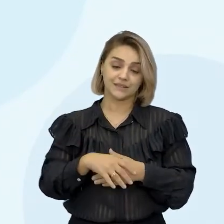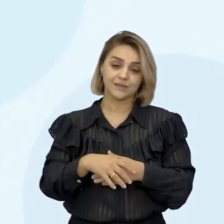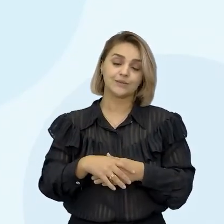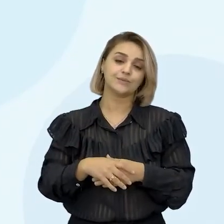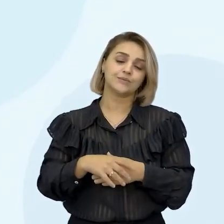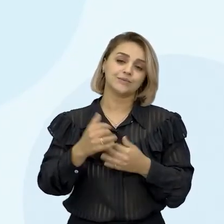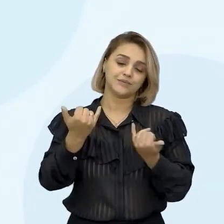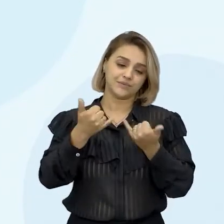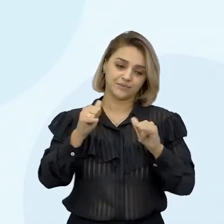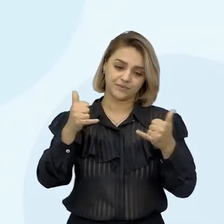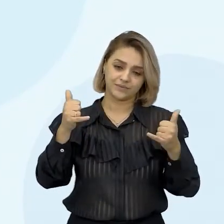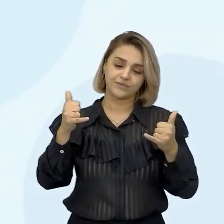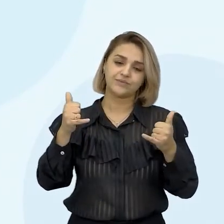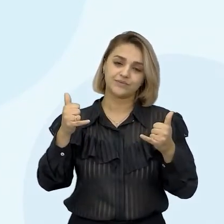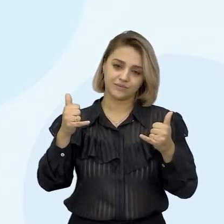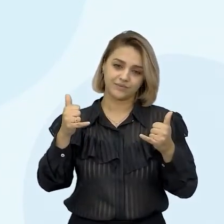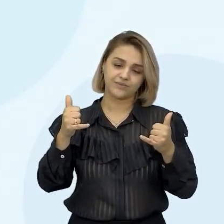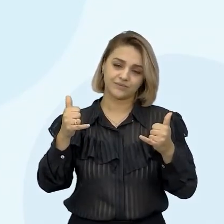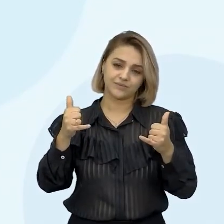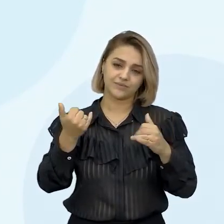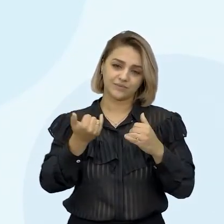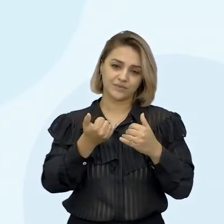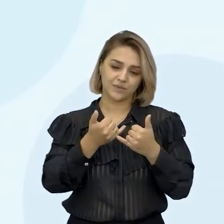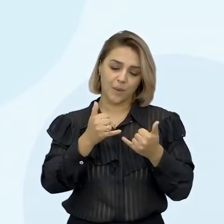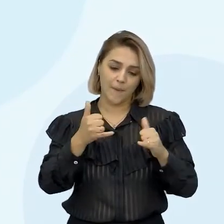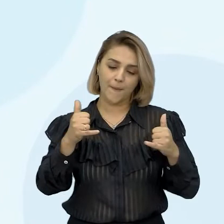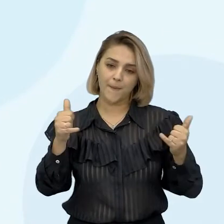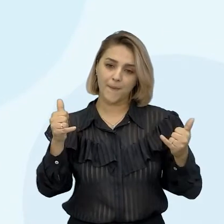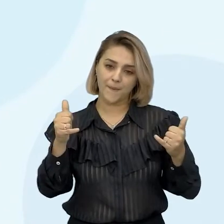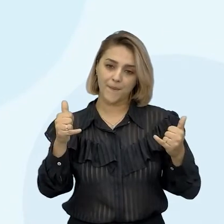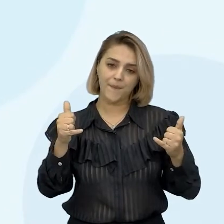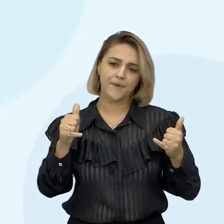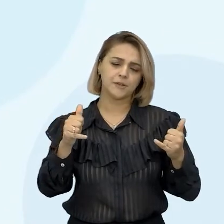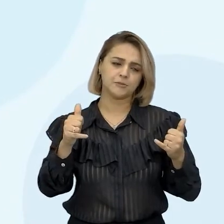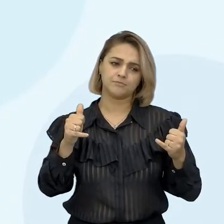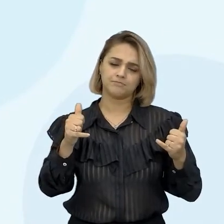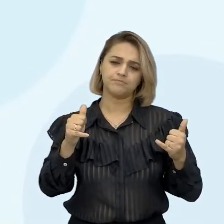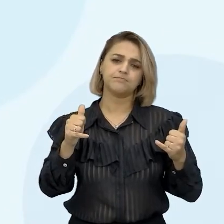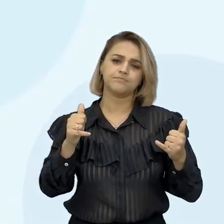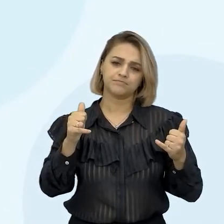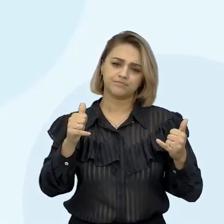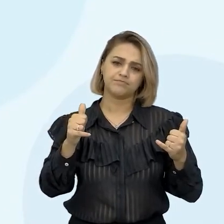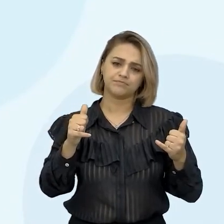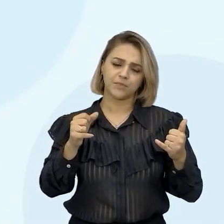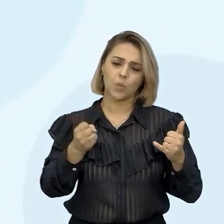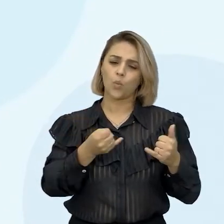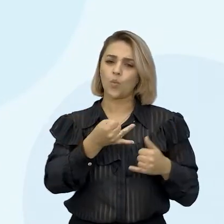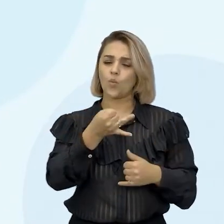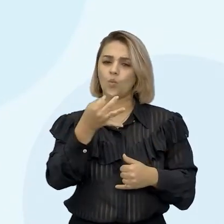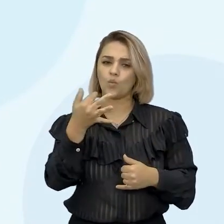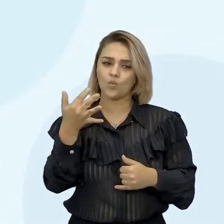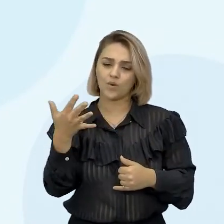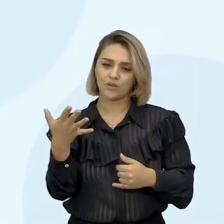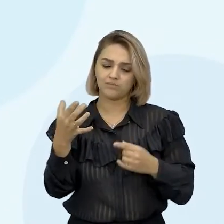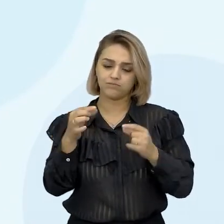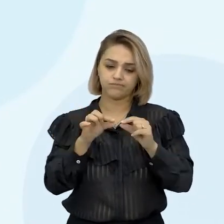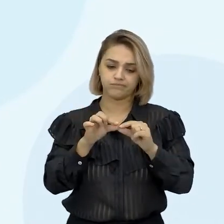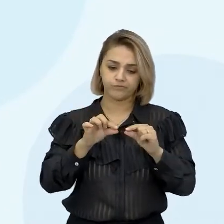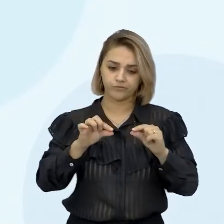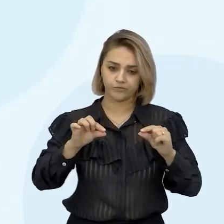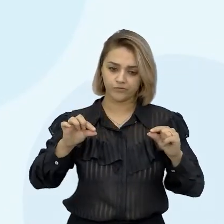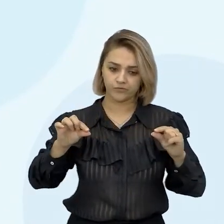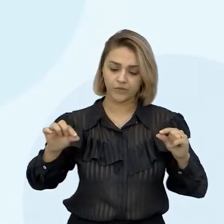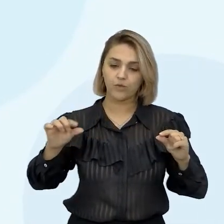enquanto os elétrons estão atravessando aqui ó né em altas energias aqui tomar uma porção deles o fio vai